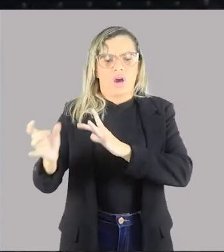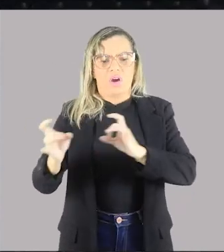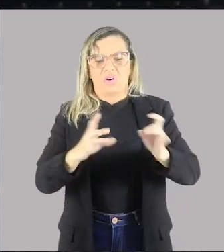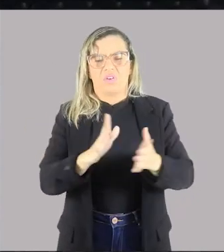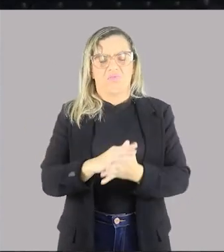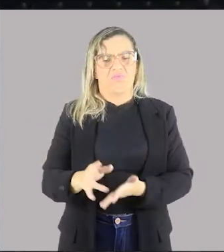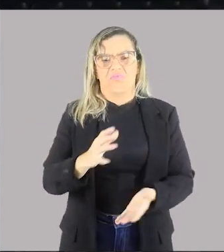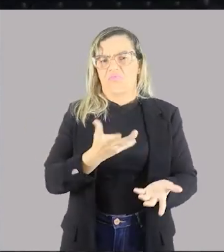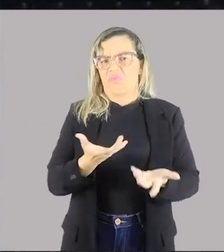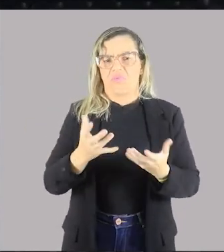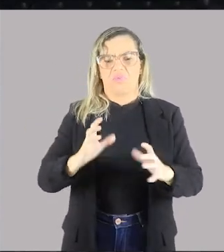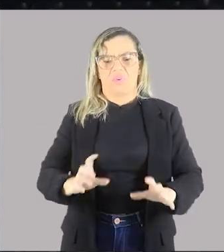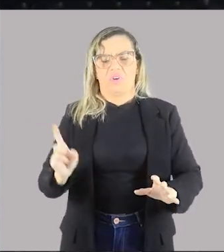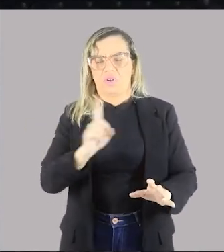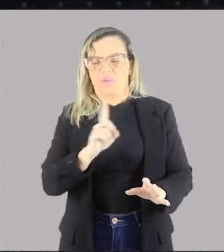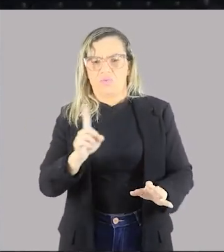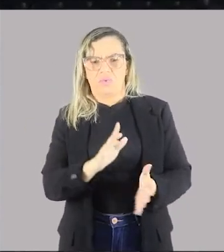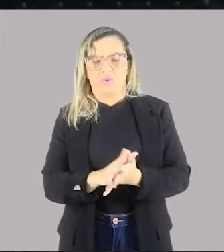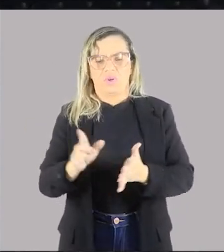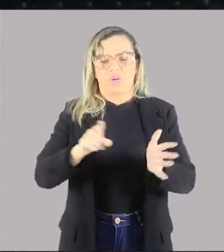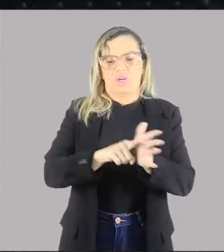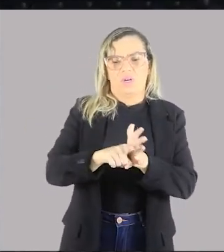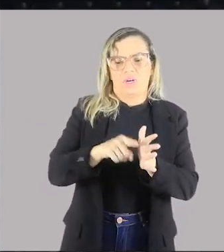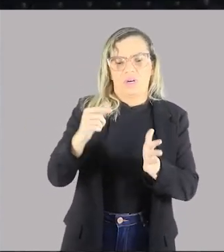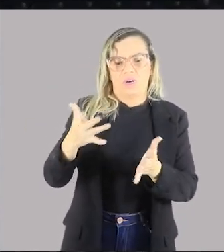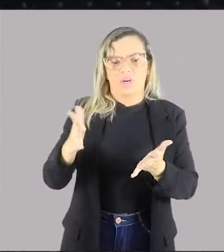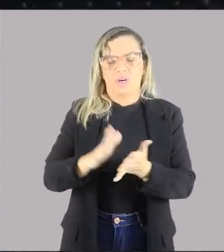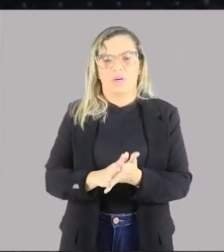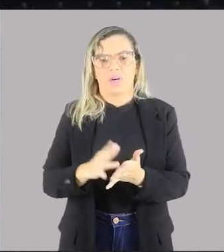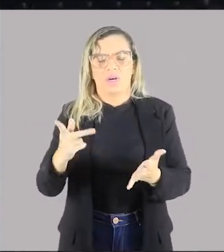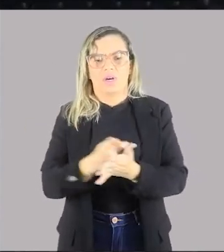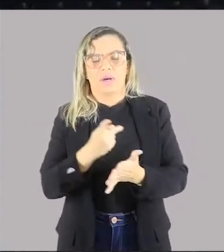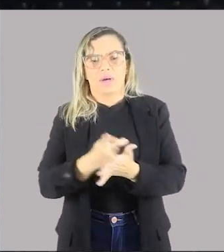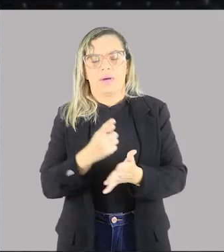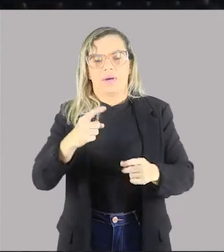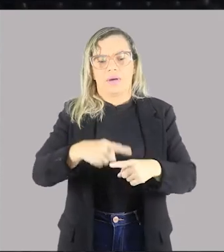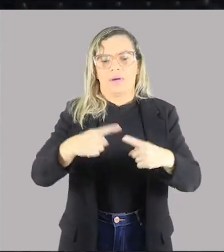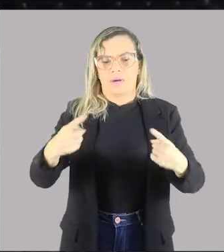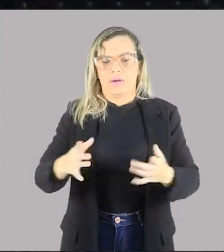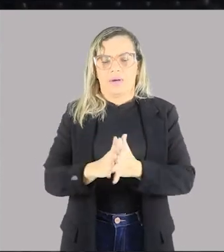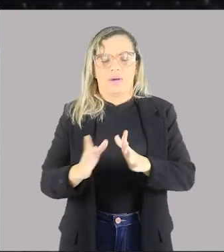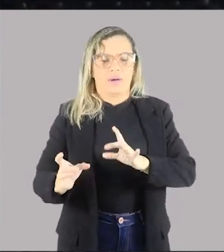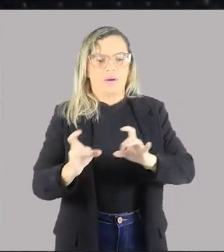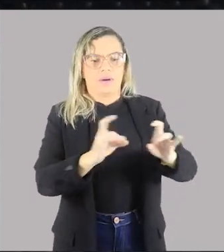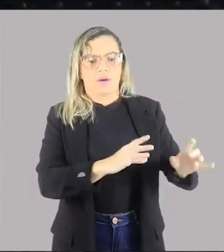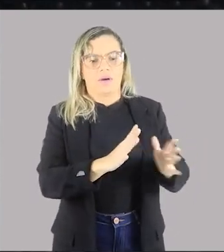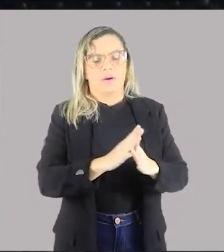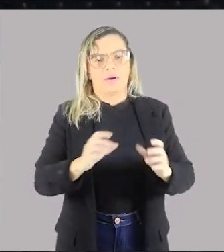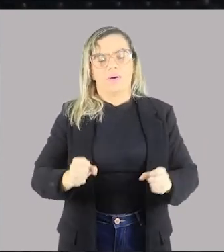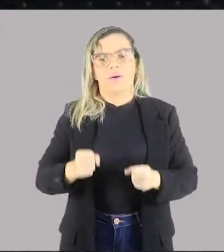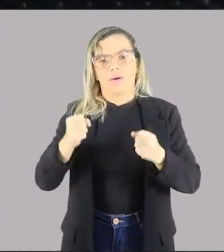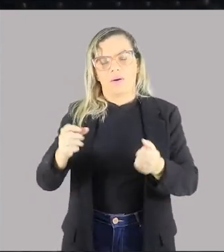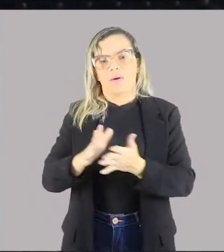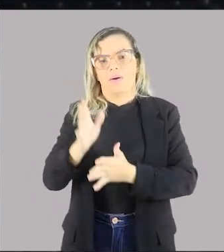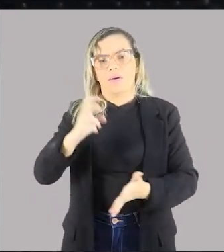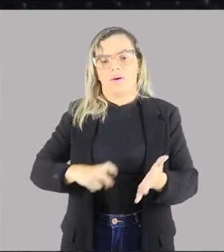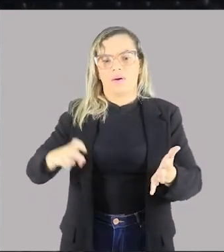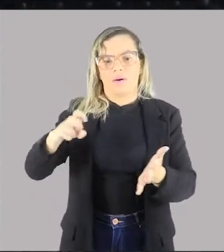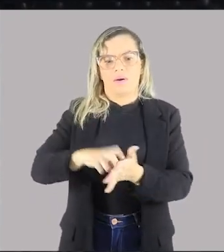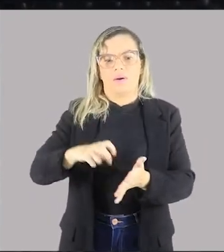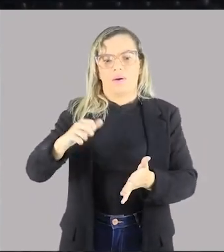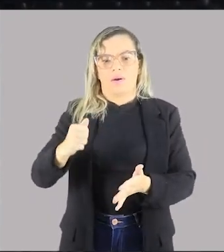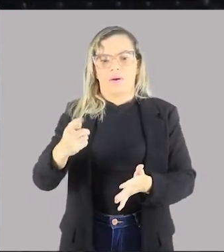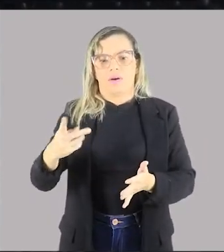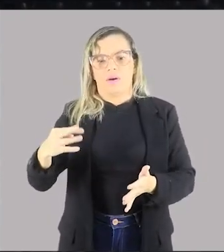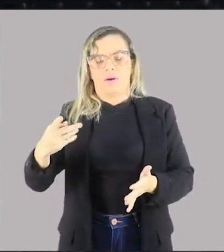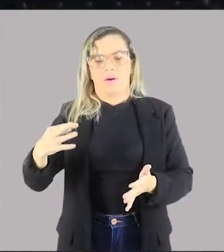fazê-lo. Portanto, não basta apenas que seus dados estejam incorretos, mas, caso ele se recuse, é possível punição com a